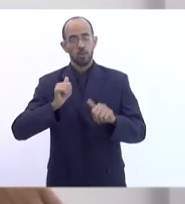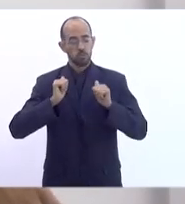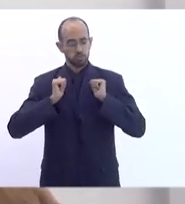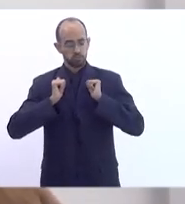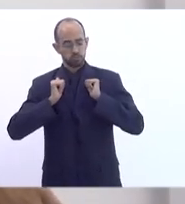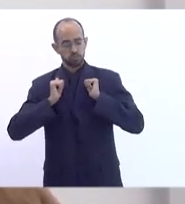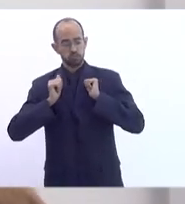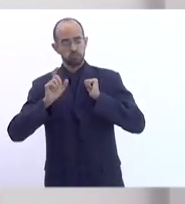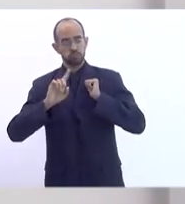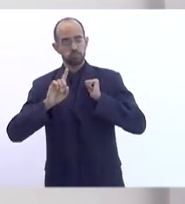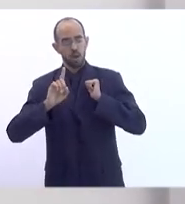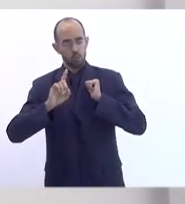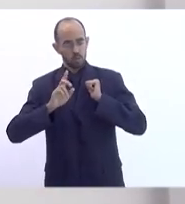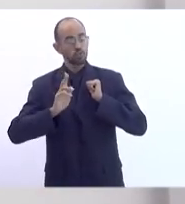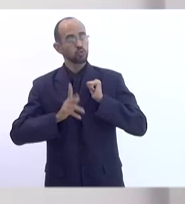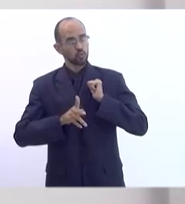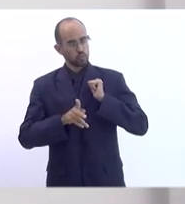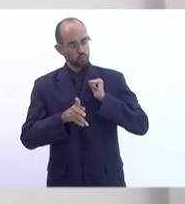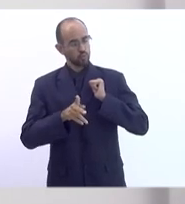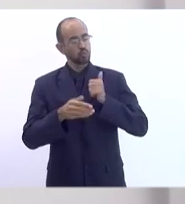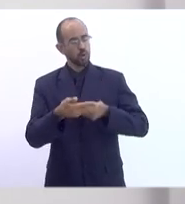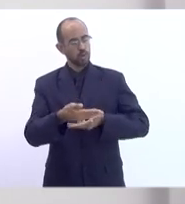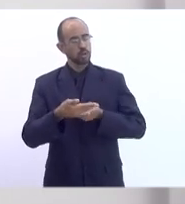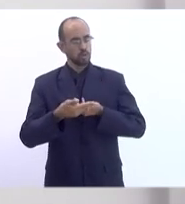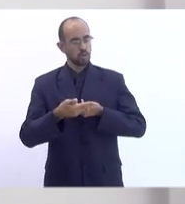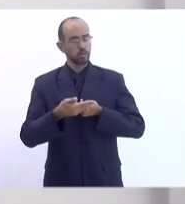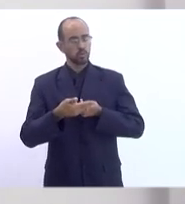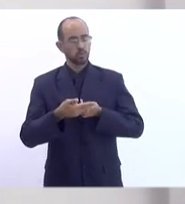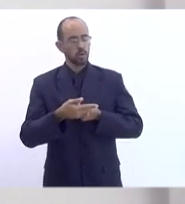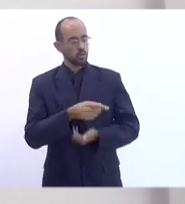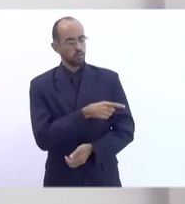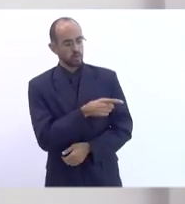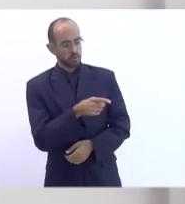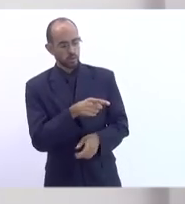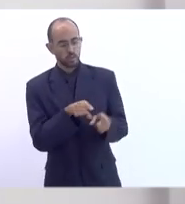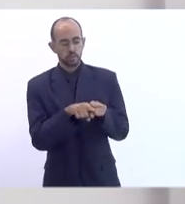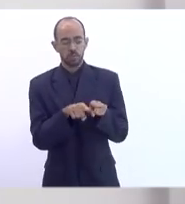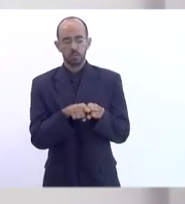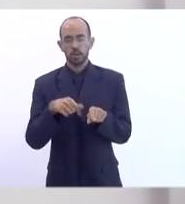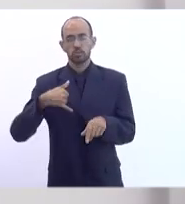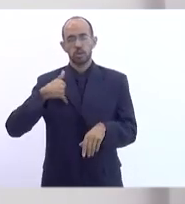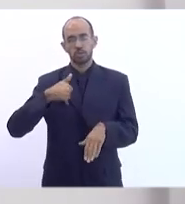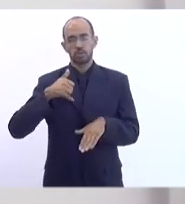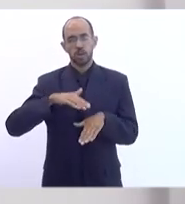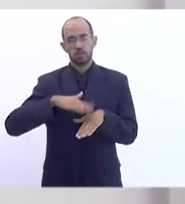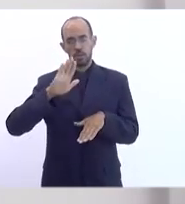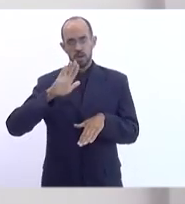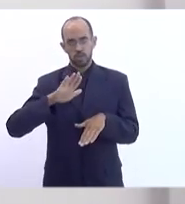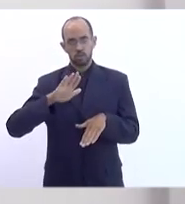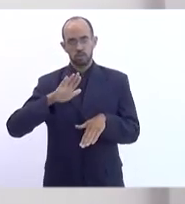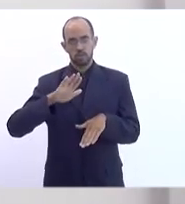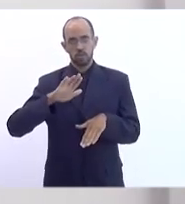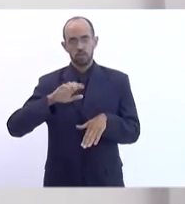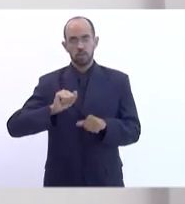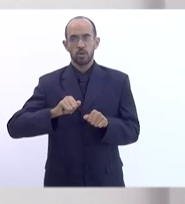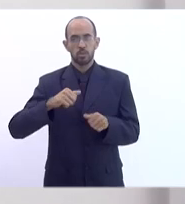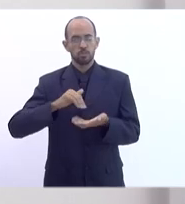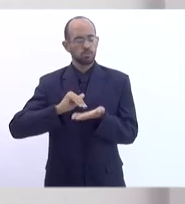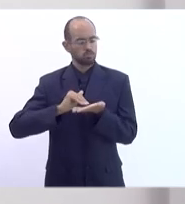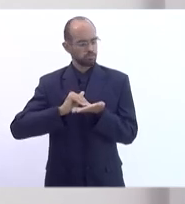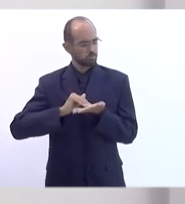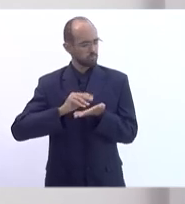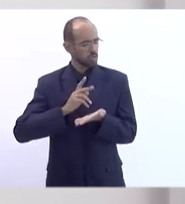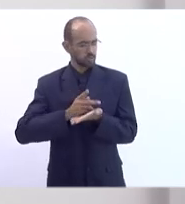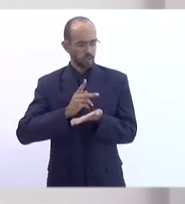fechadas para vocês e continuamos tanto vocês quantos acima da idade meu gabinete está sempre aberto Sempre